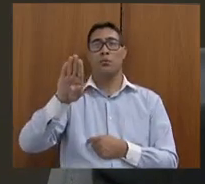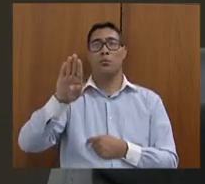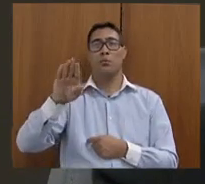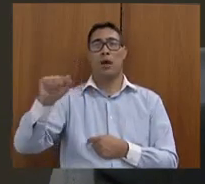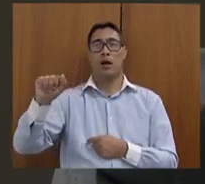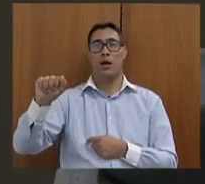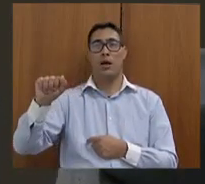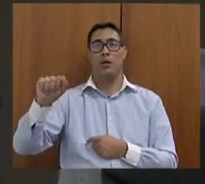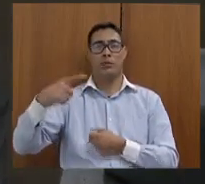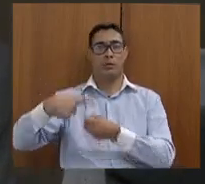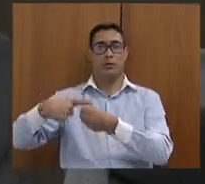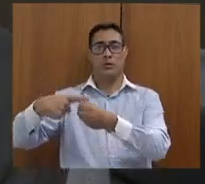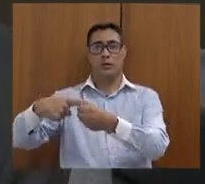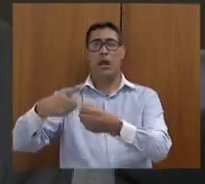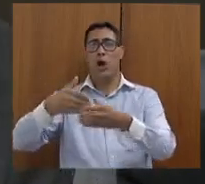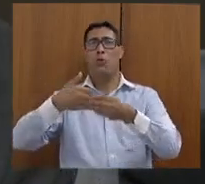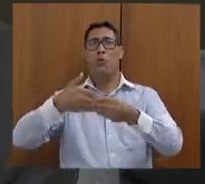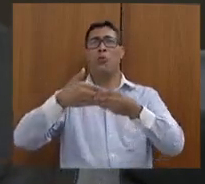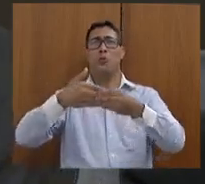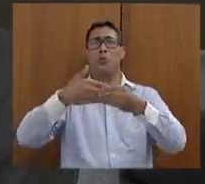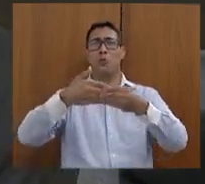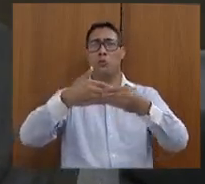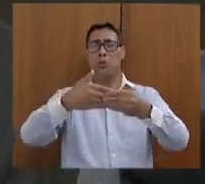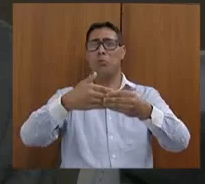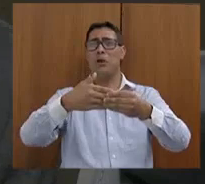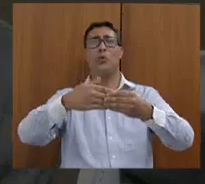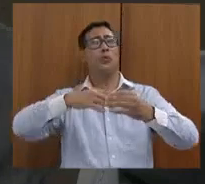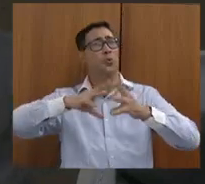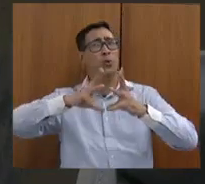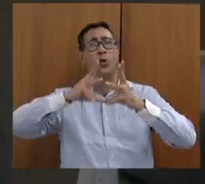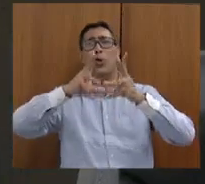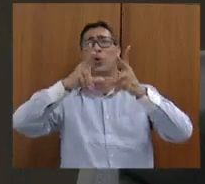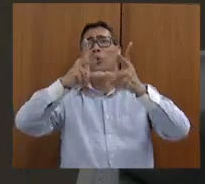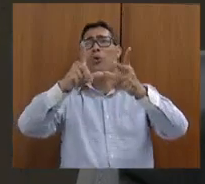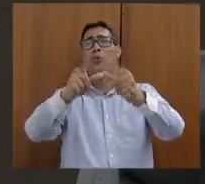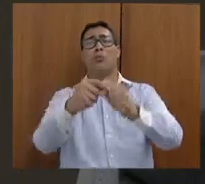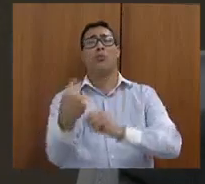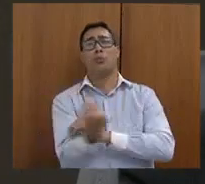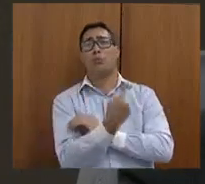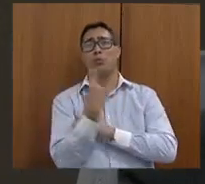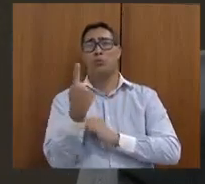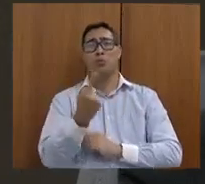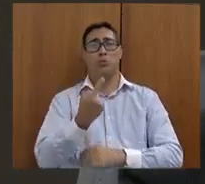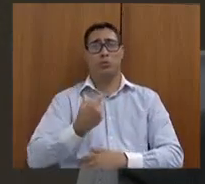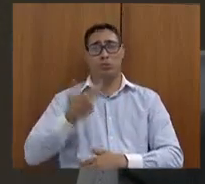cumprimentando vocês o cumprimento novamente todos os demais